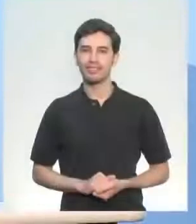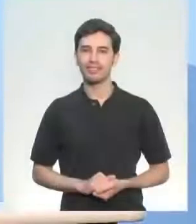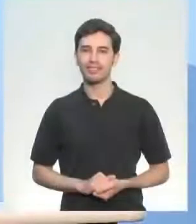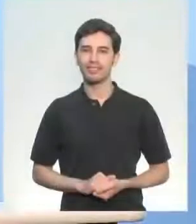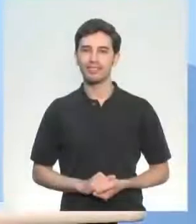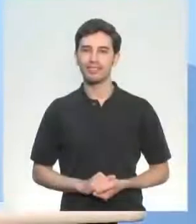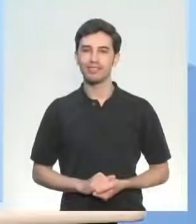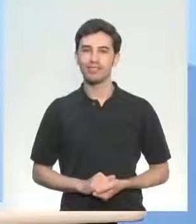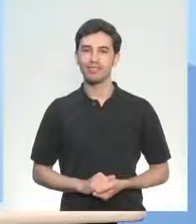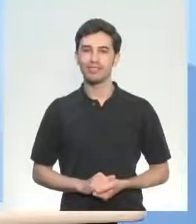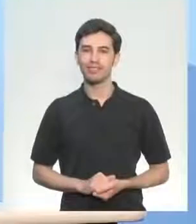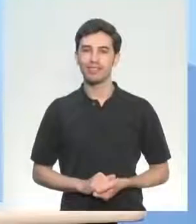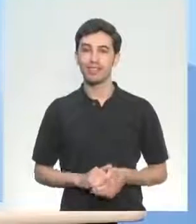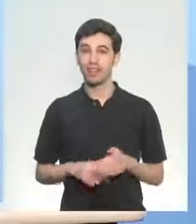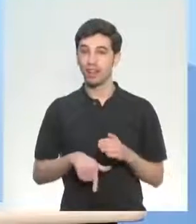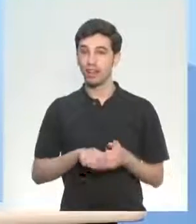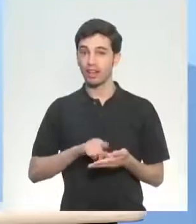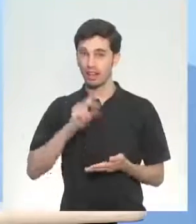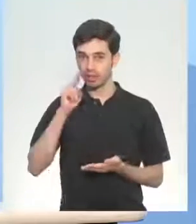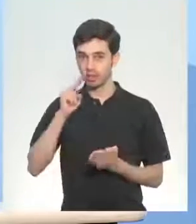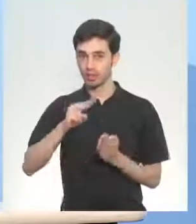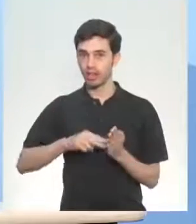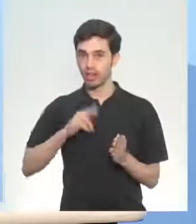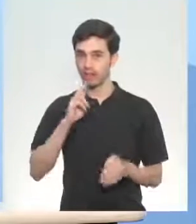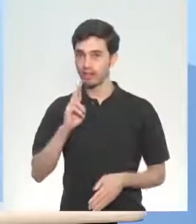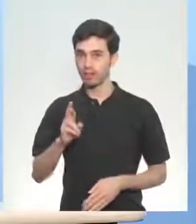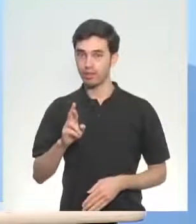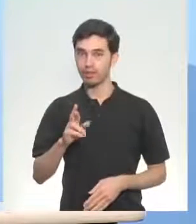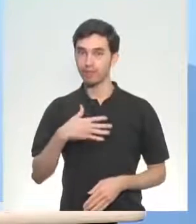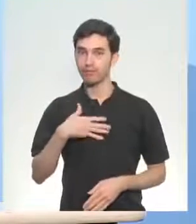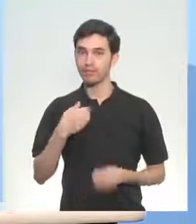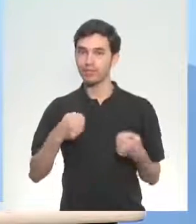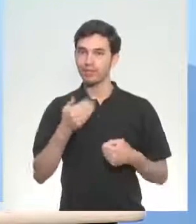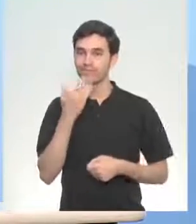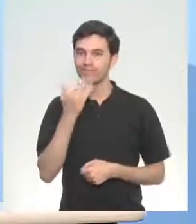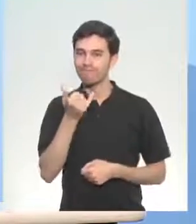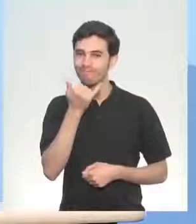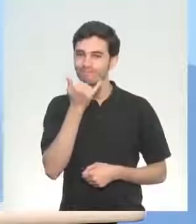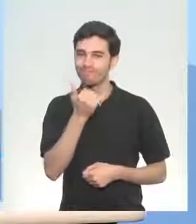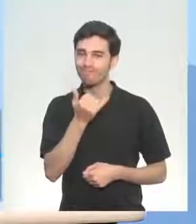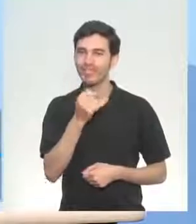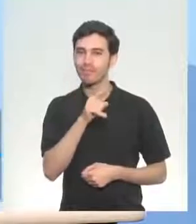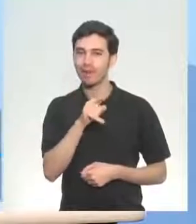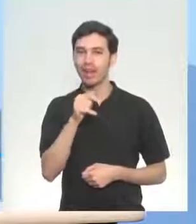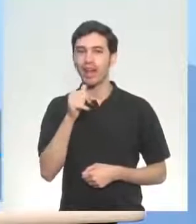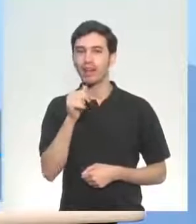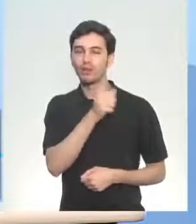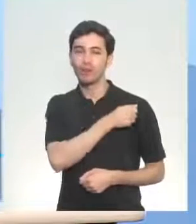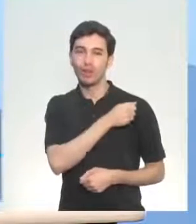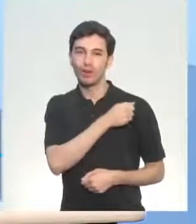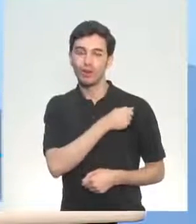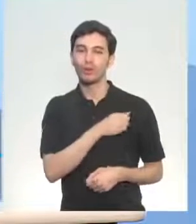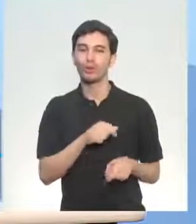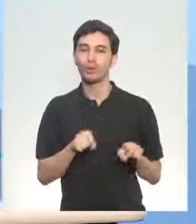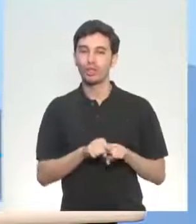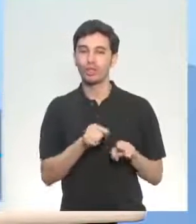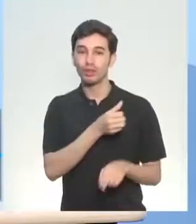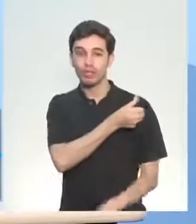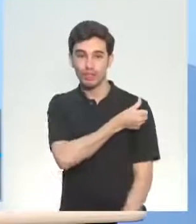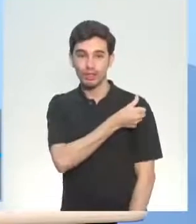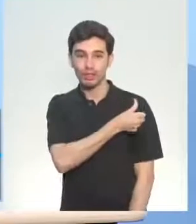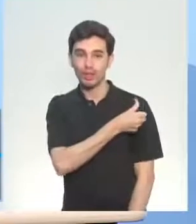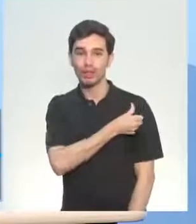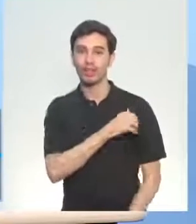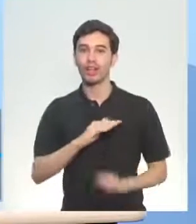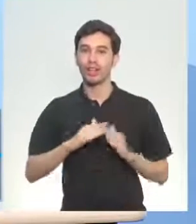lá, Elaine. Bora Antes lá. de ler a resposta, Elaine, eu preciso pedir desculpas aqui para os alunos do 6º ano